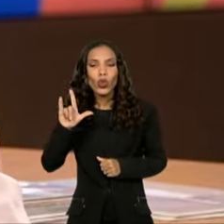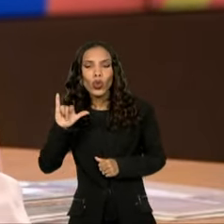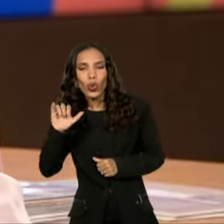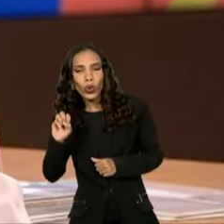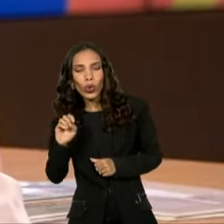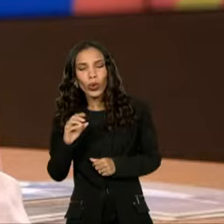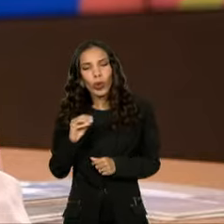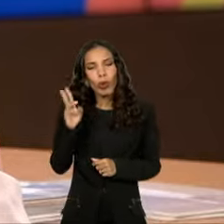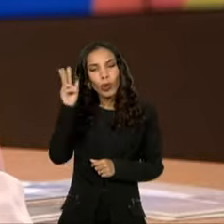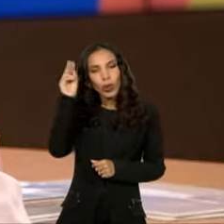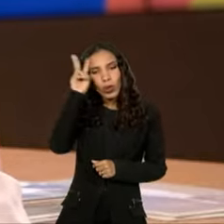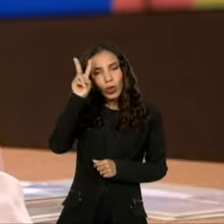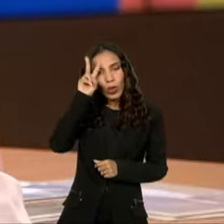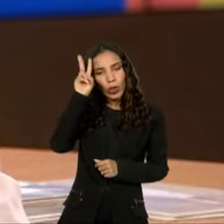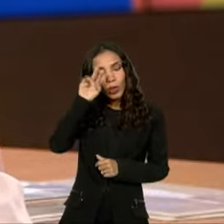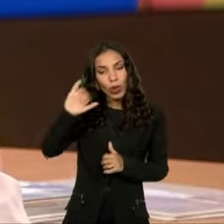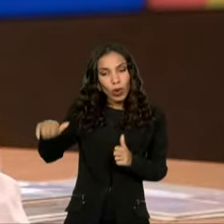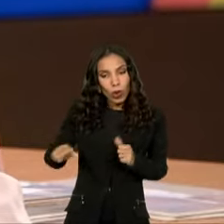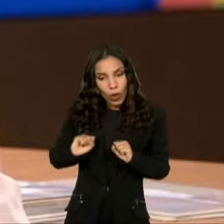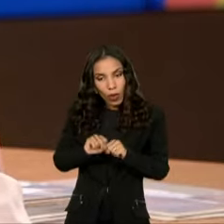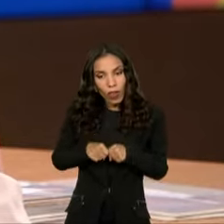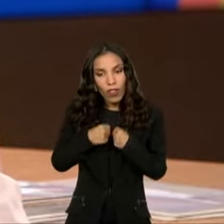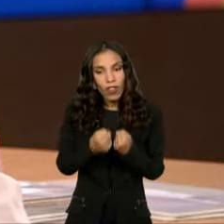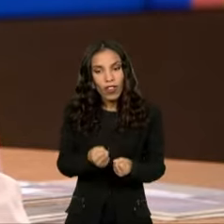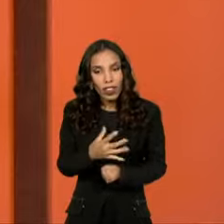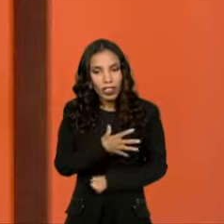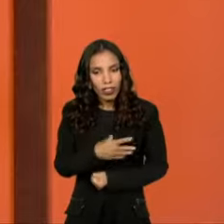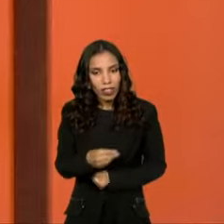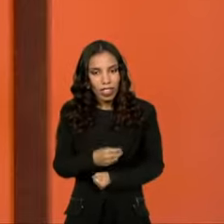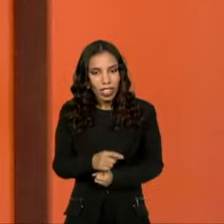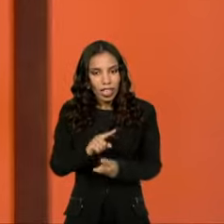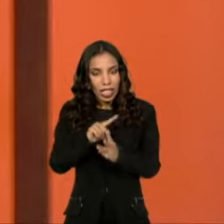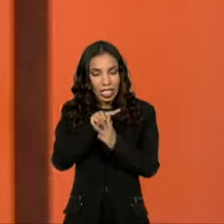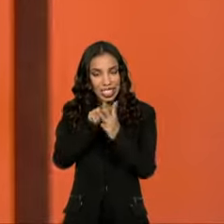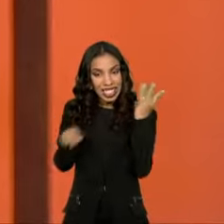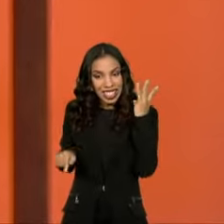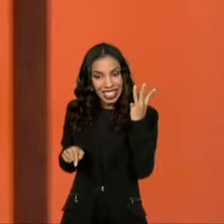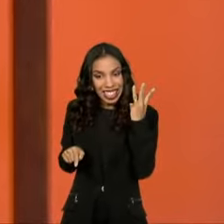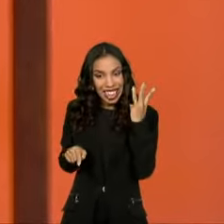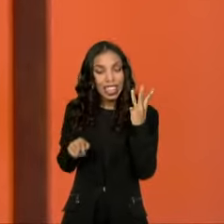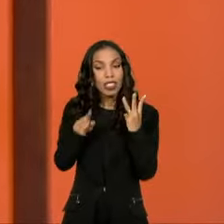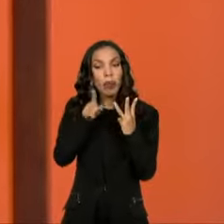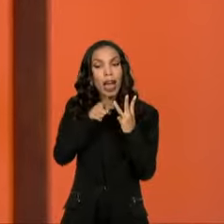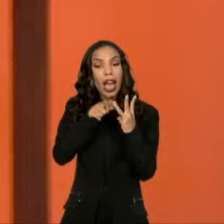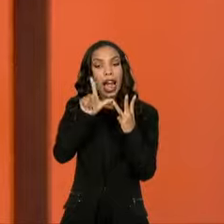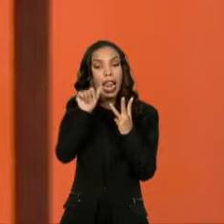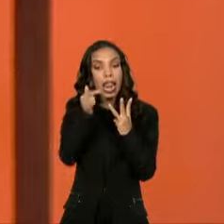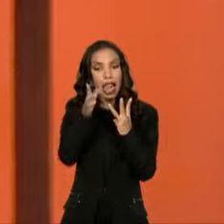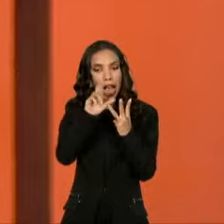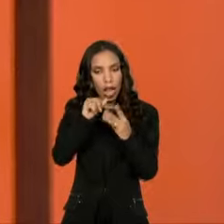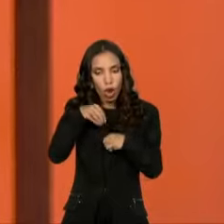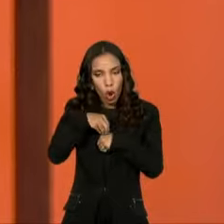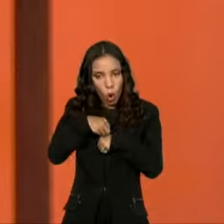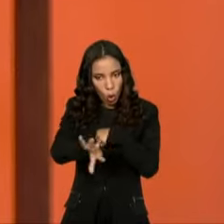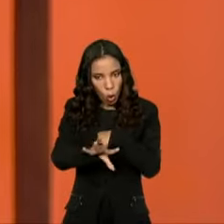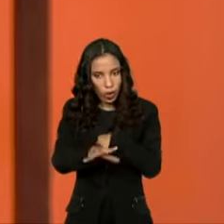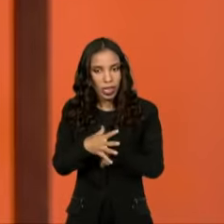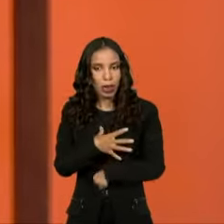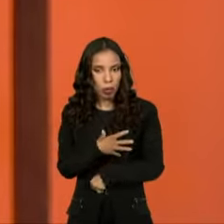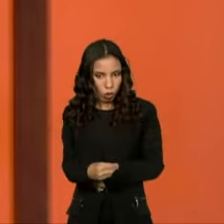também na sua história, que assim, quem te deu muita força foi uma das suas filhas no início, não foi? Os três, mas a Laura me falou assim, quando eu contei pra eles,